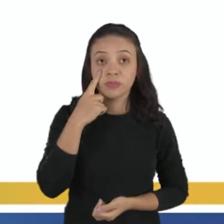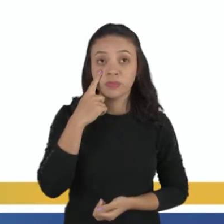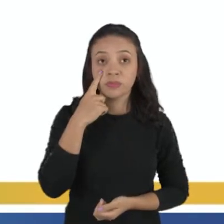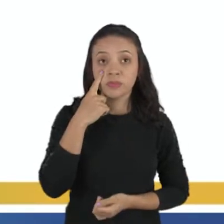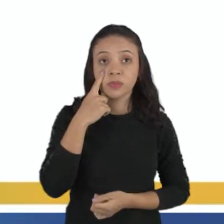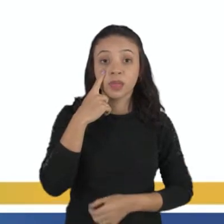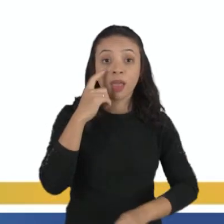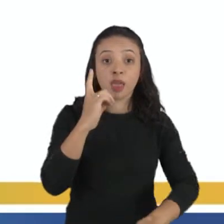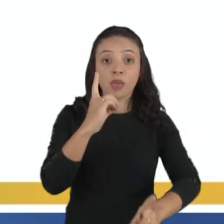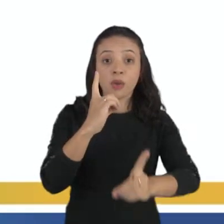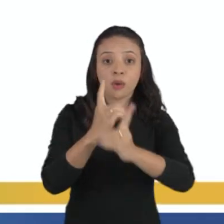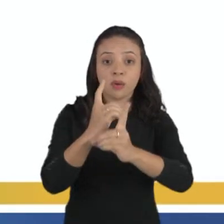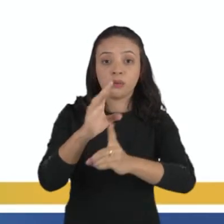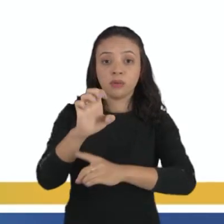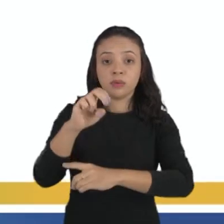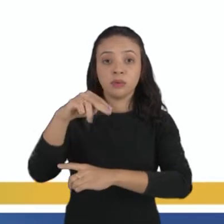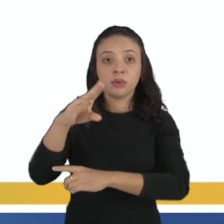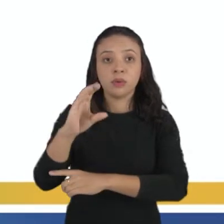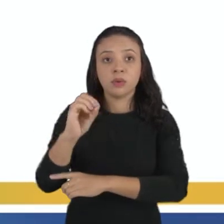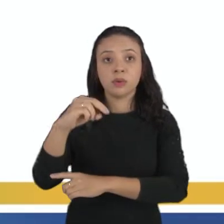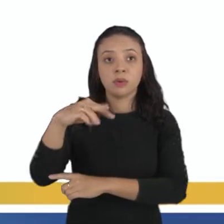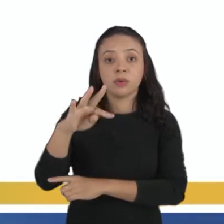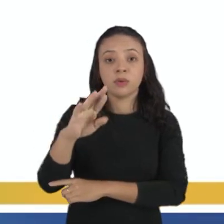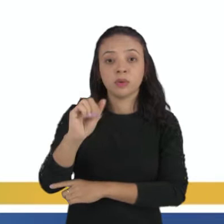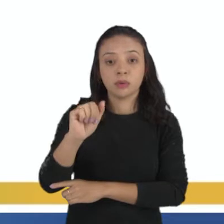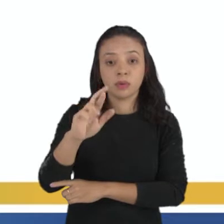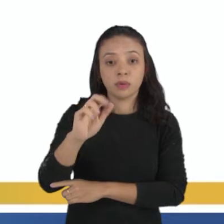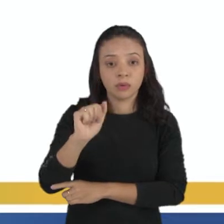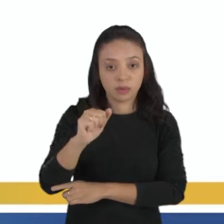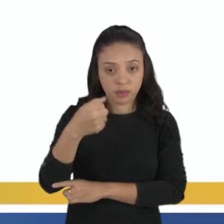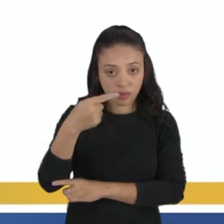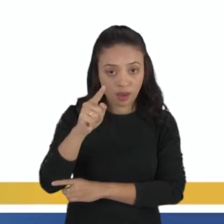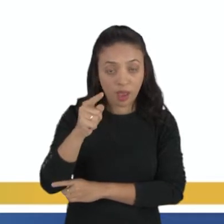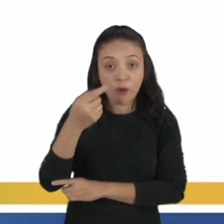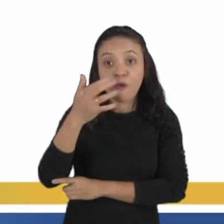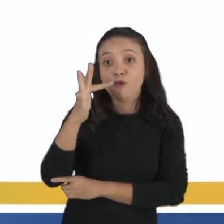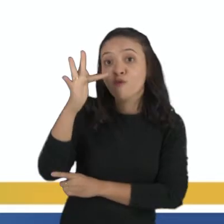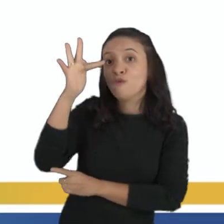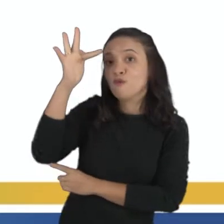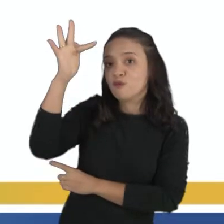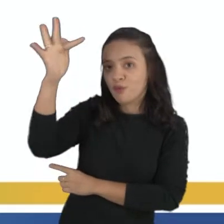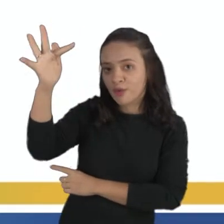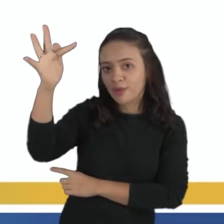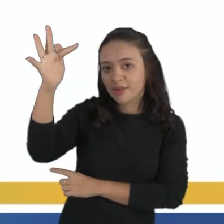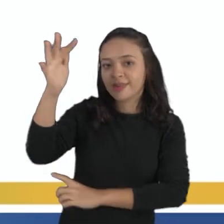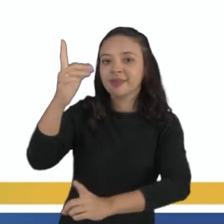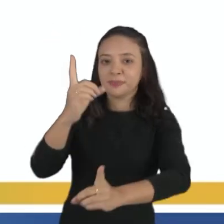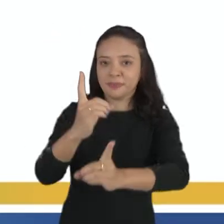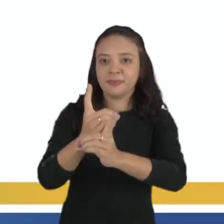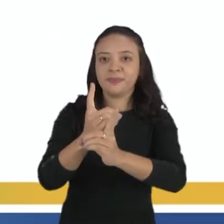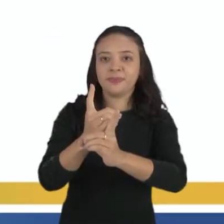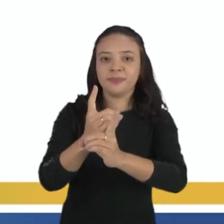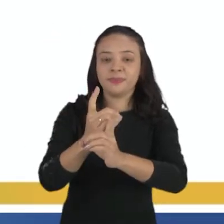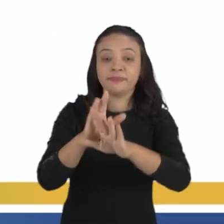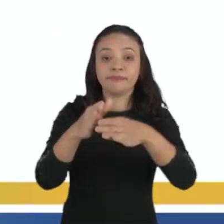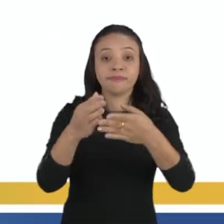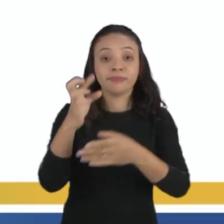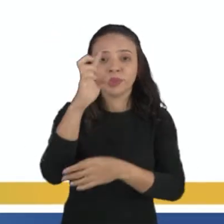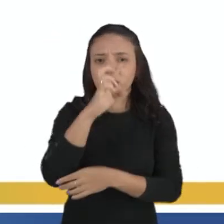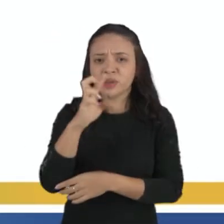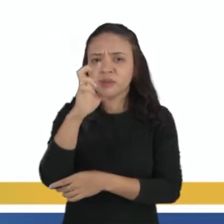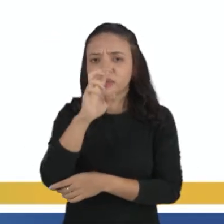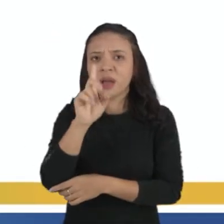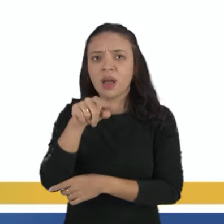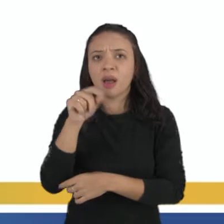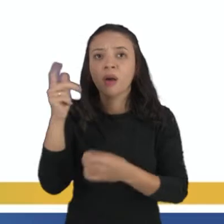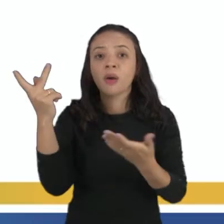verbal, encontrará. O macaquinho ainda vai encontrar. Ele encontrará. Observem que é